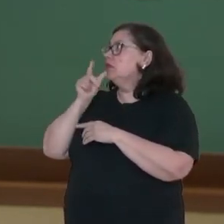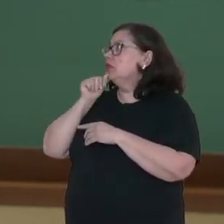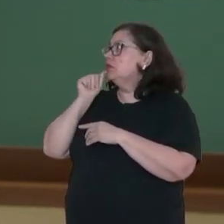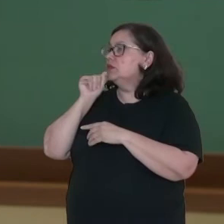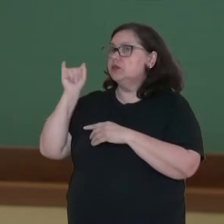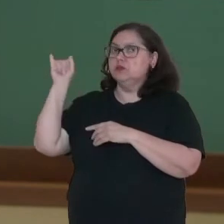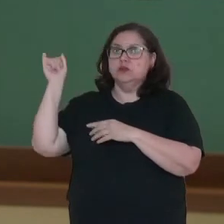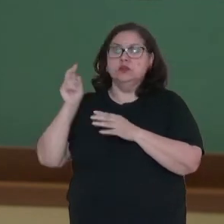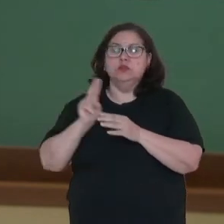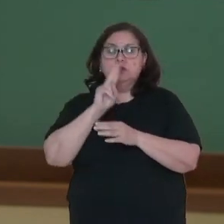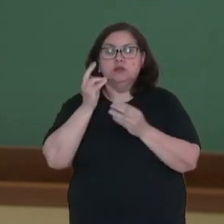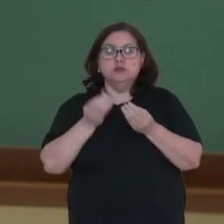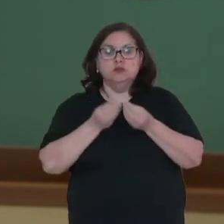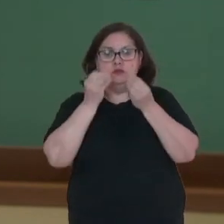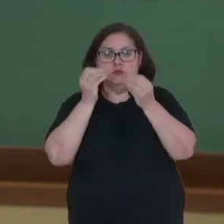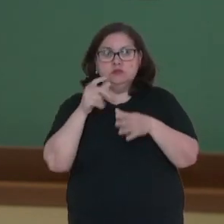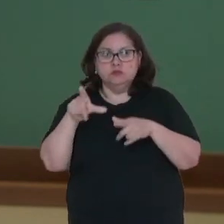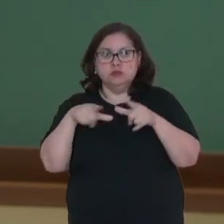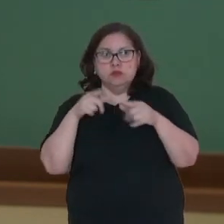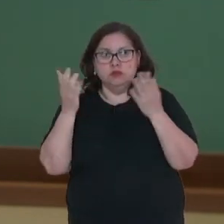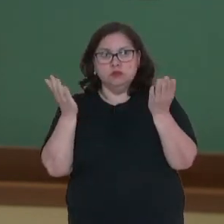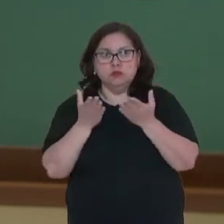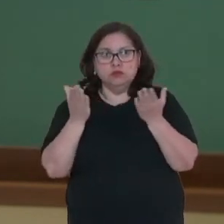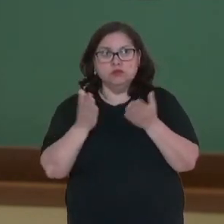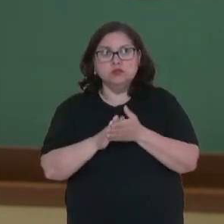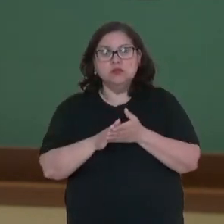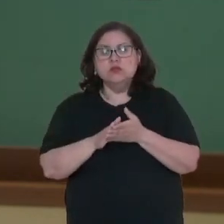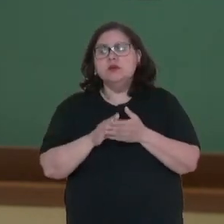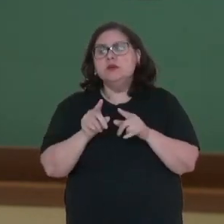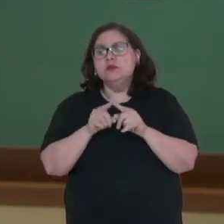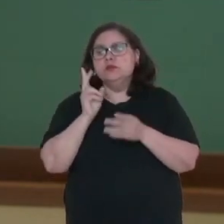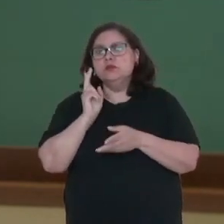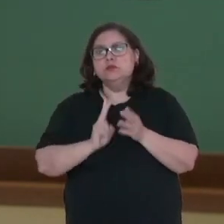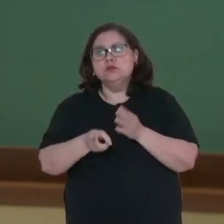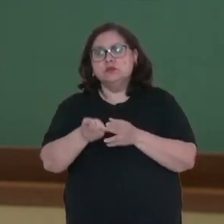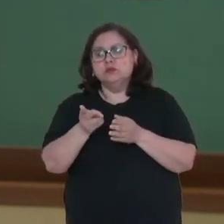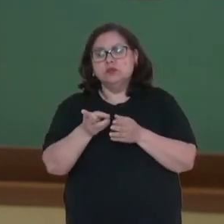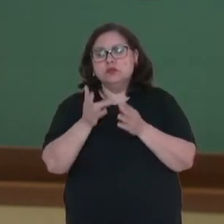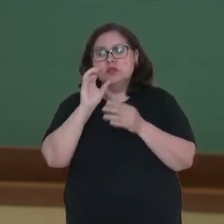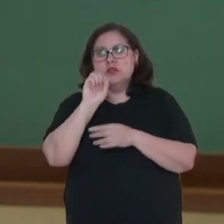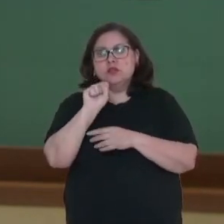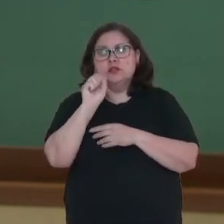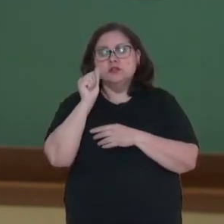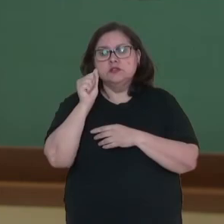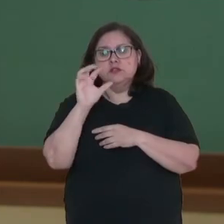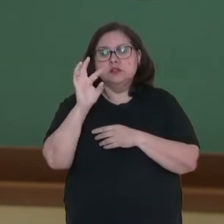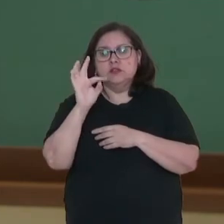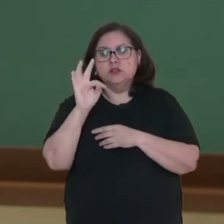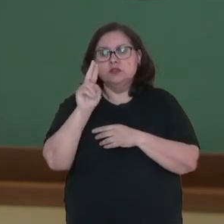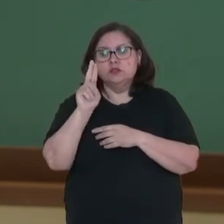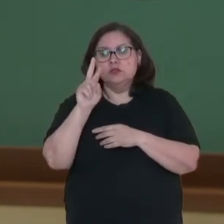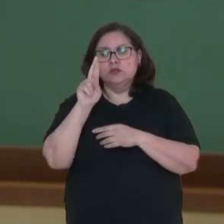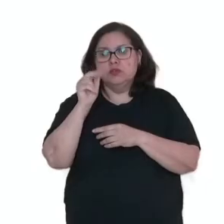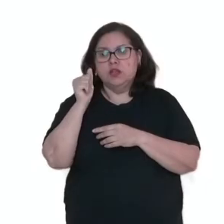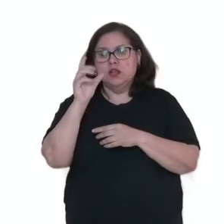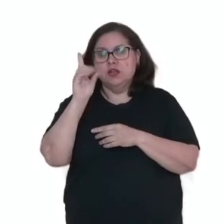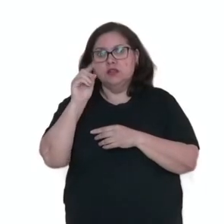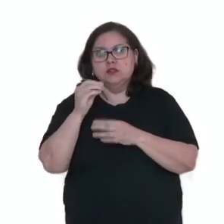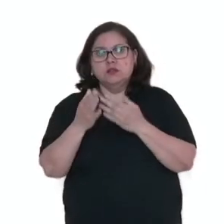que nós estamos trabalhando. Na solução saturada, a adição de qualquer um de seus